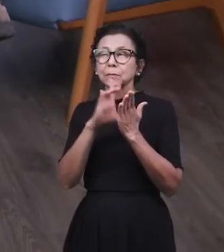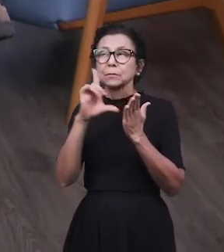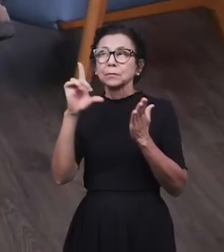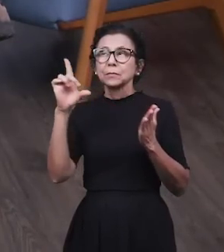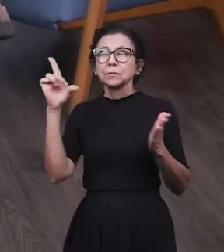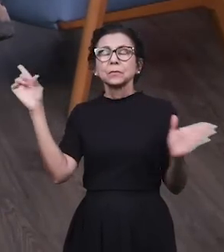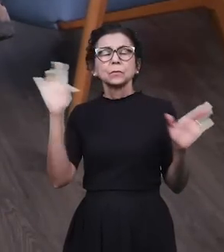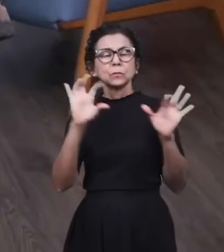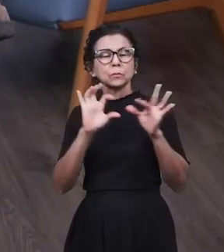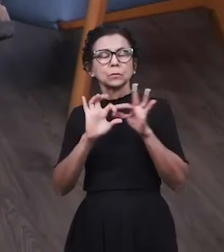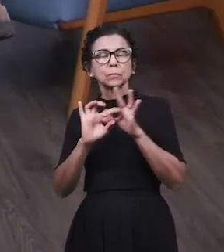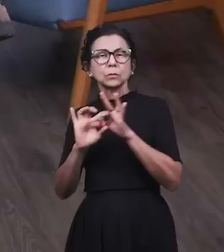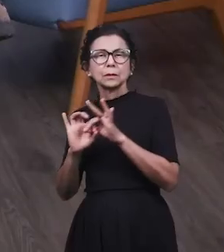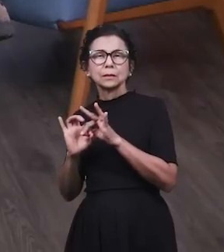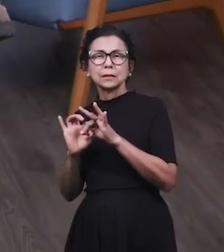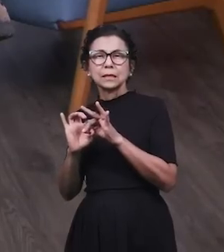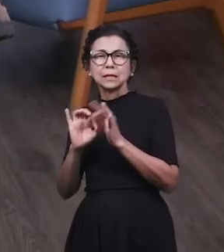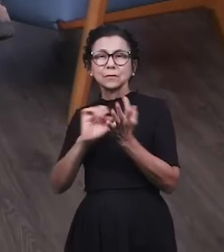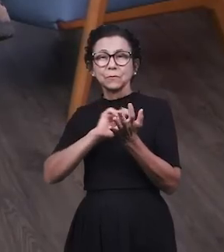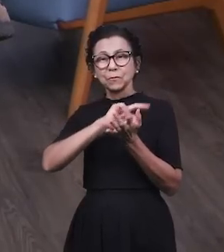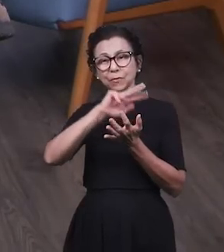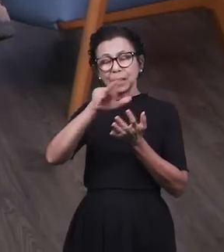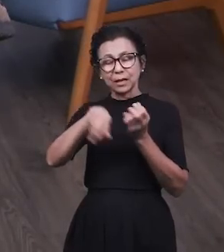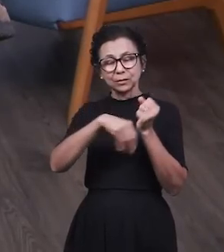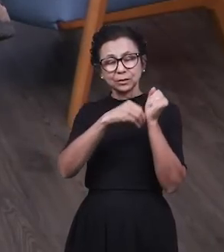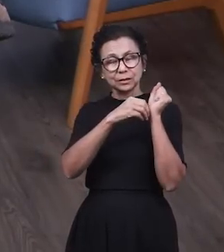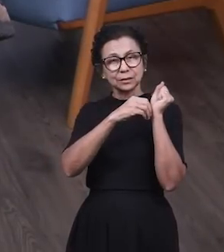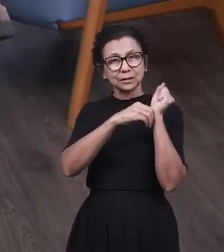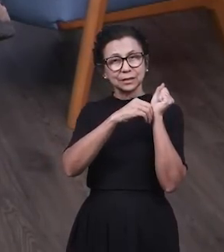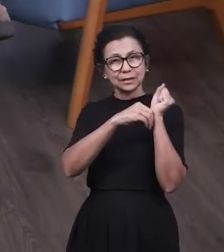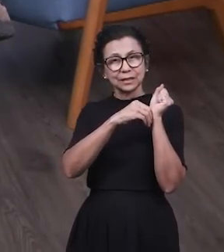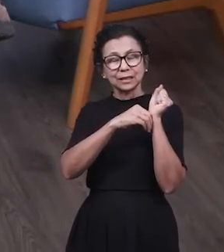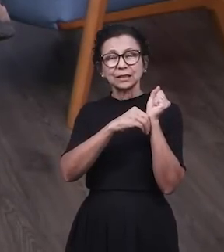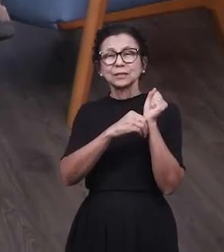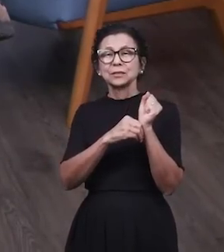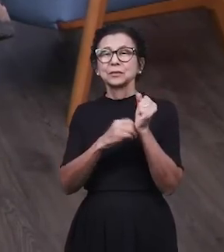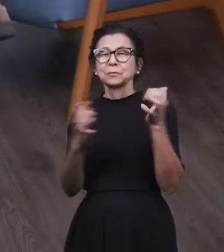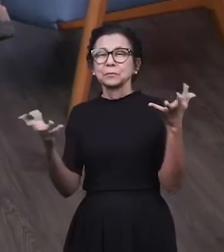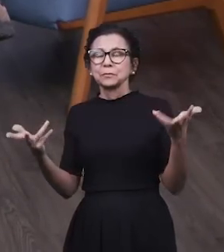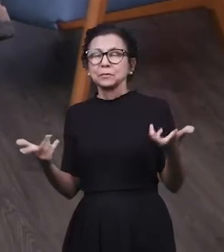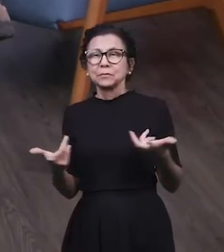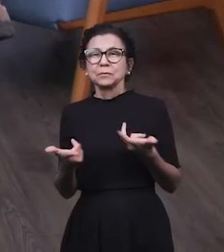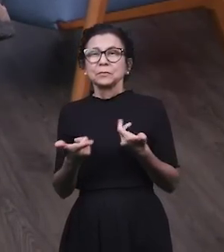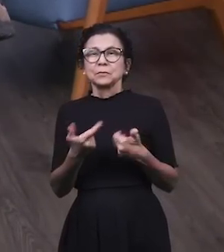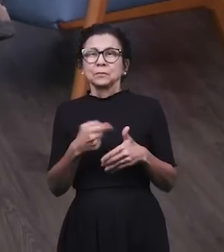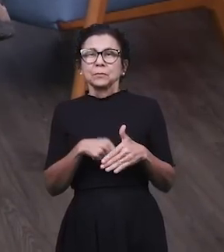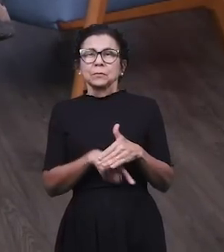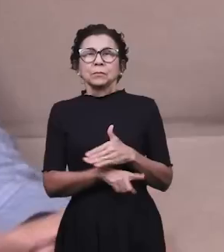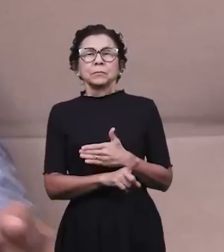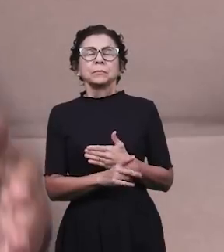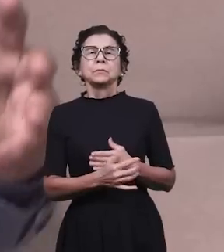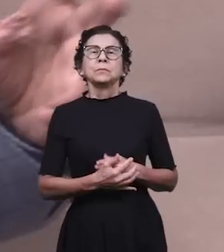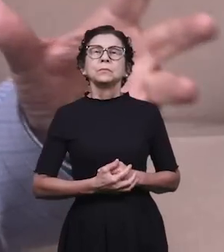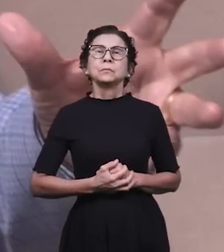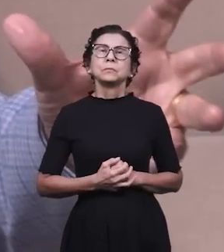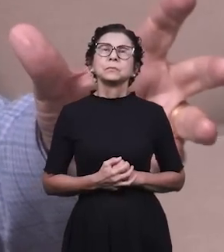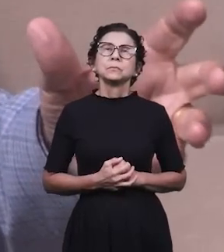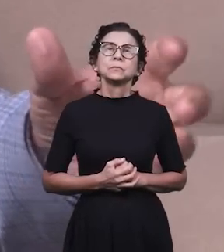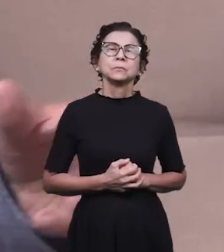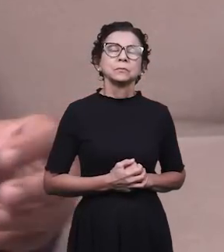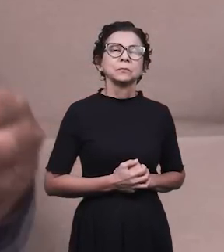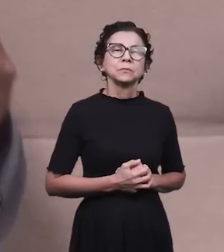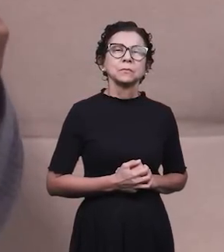da graça de Deus, há inúmeras riquezas. Amém. Né? Isso é muito profundo, isso é muito